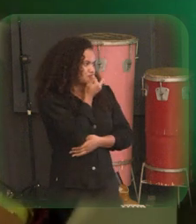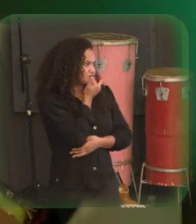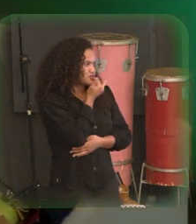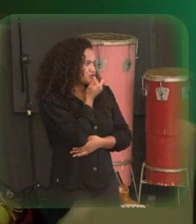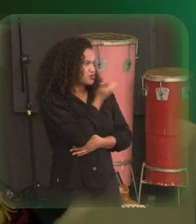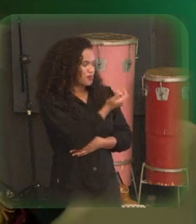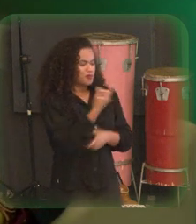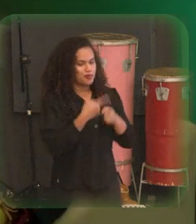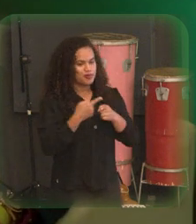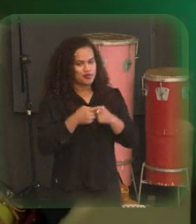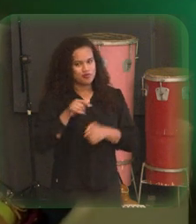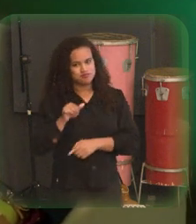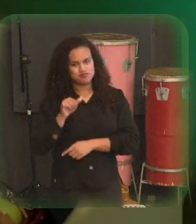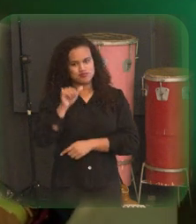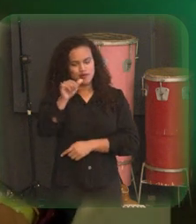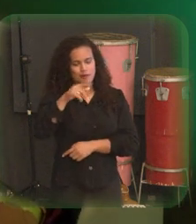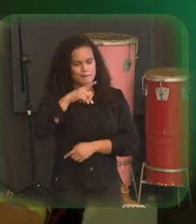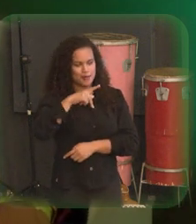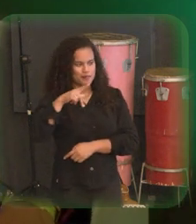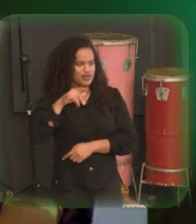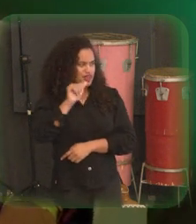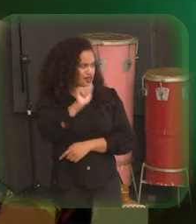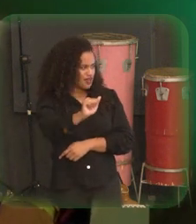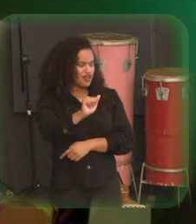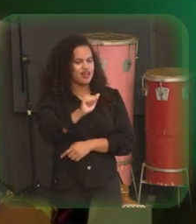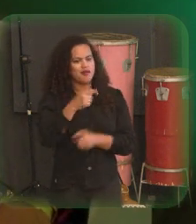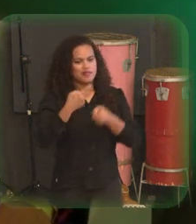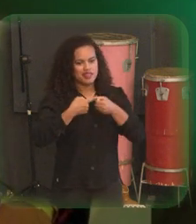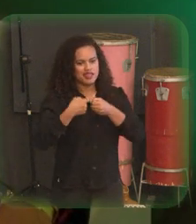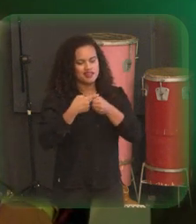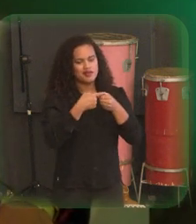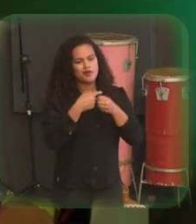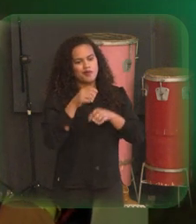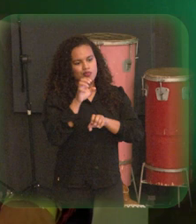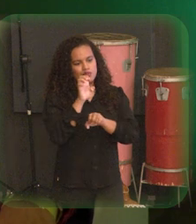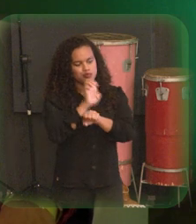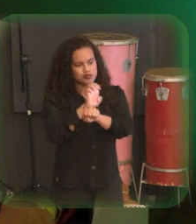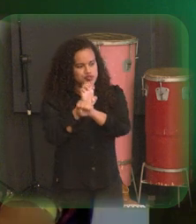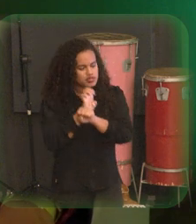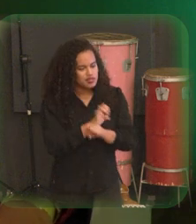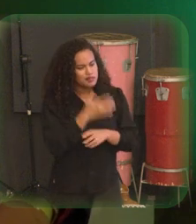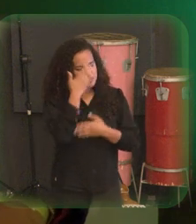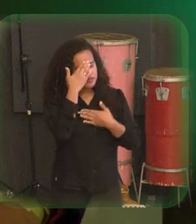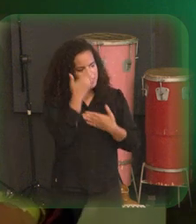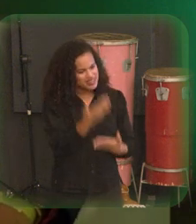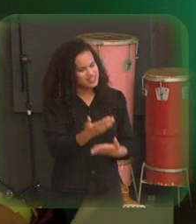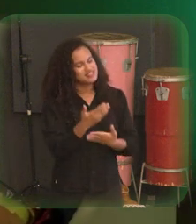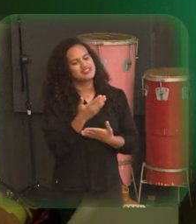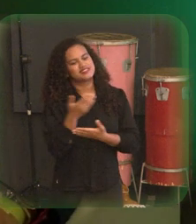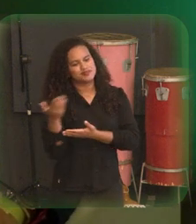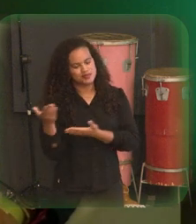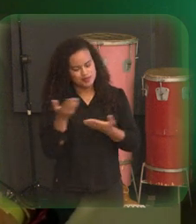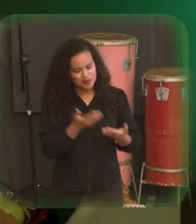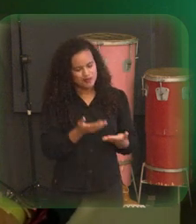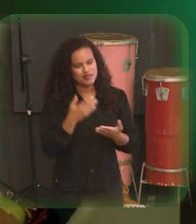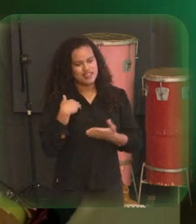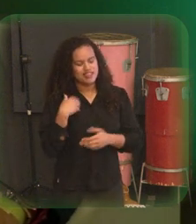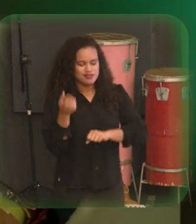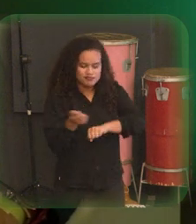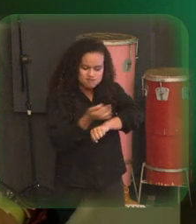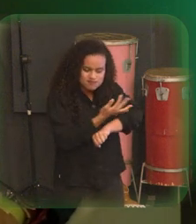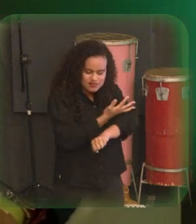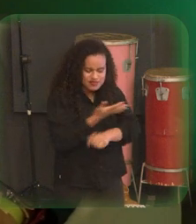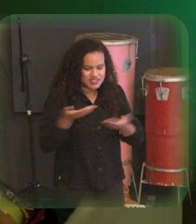para o PPA, vou para o interior do Estado, mas eu agradeço demais o convite, estou muito emocionada de estar